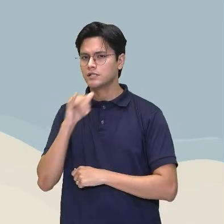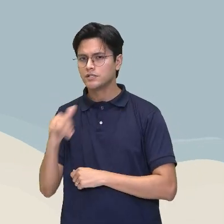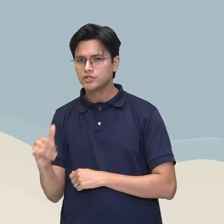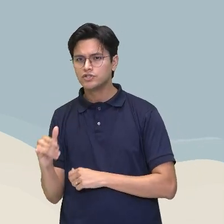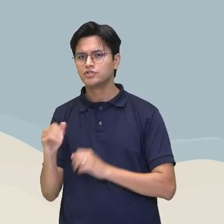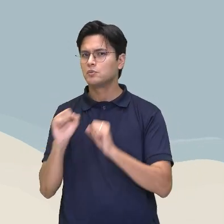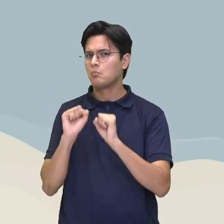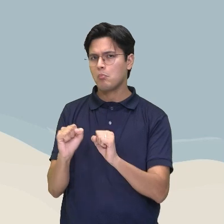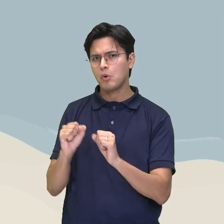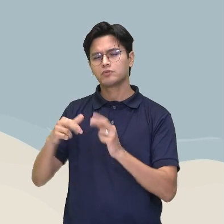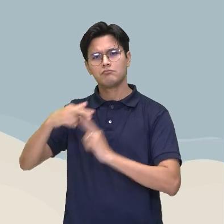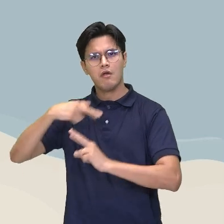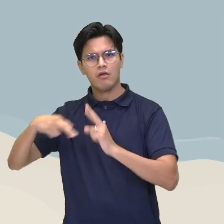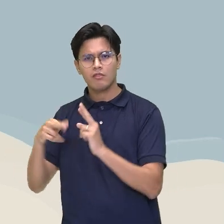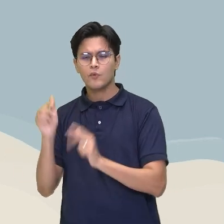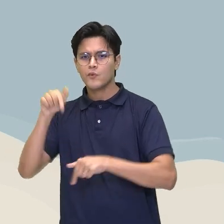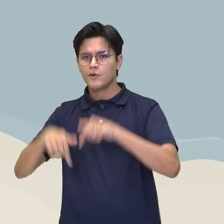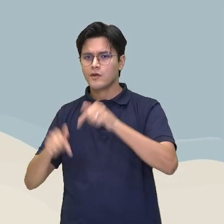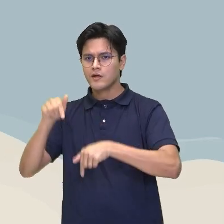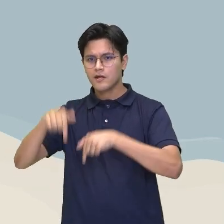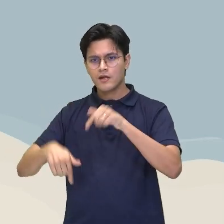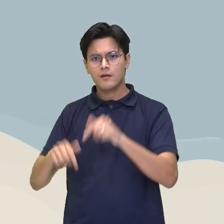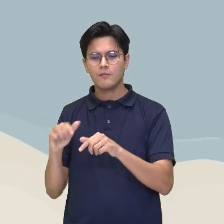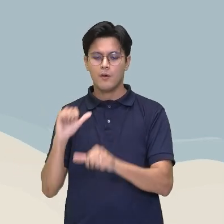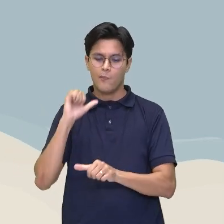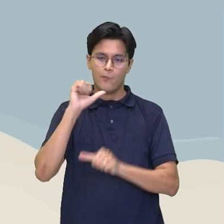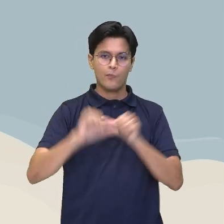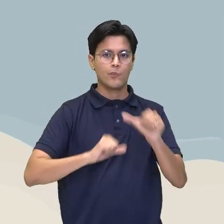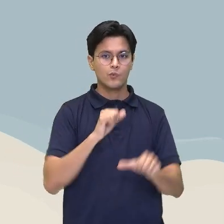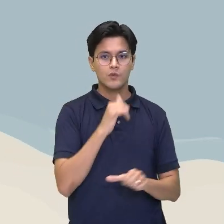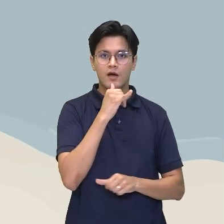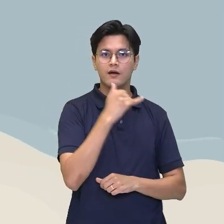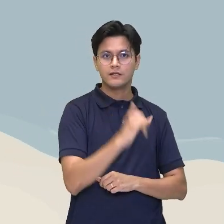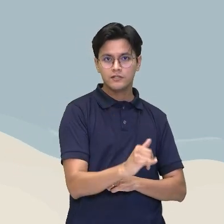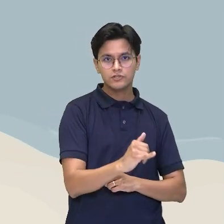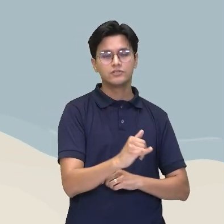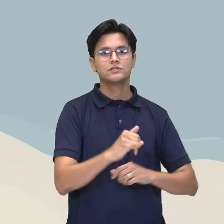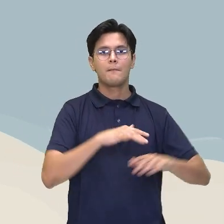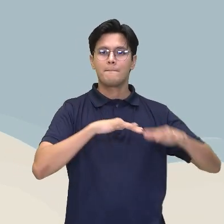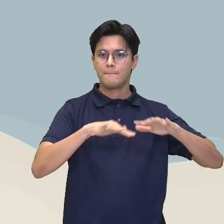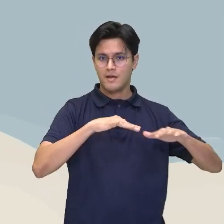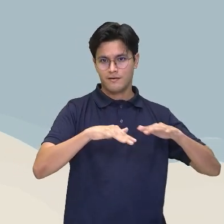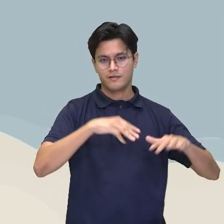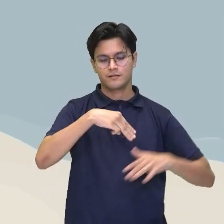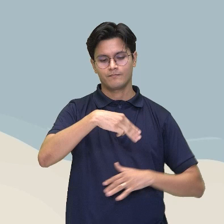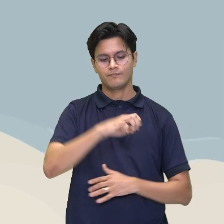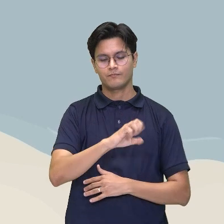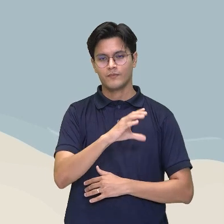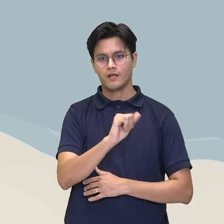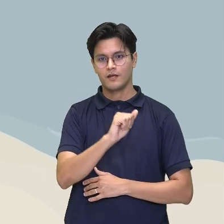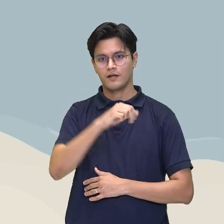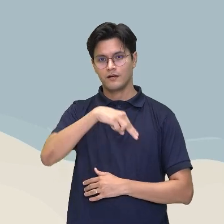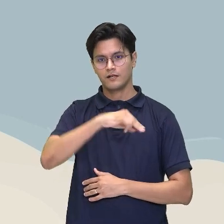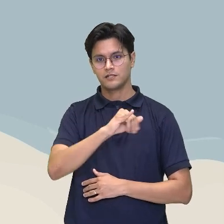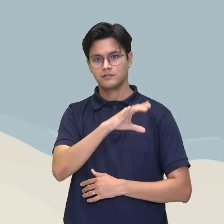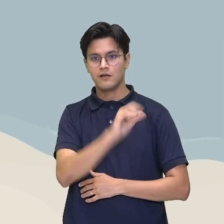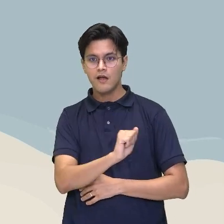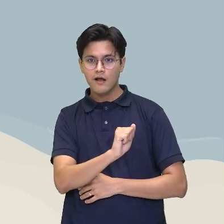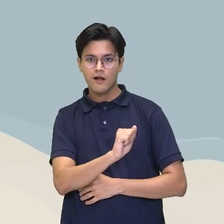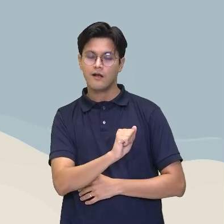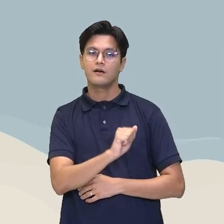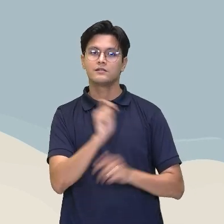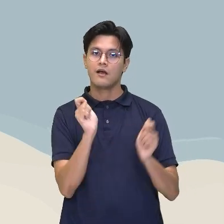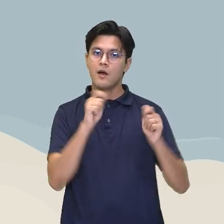reação química, por exemplo, para uma energia motor, uma energia mecânica que vai impulsionar